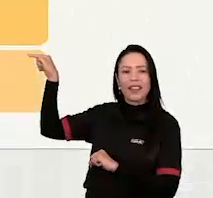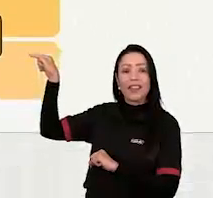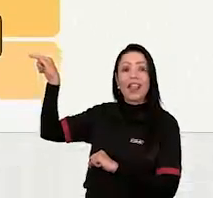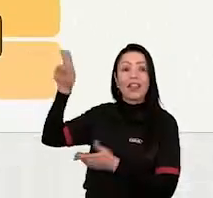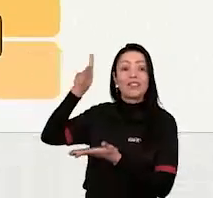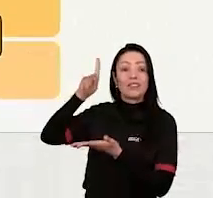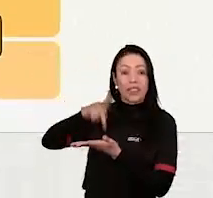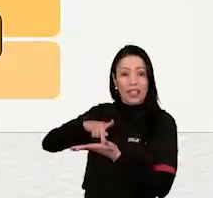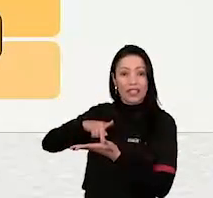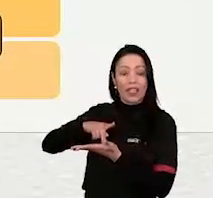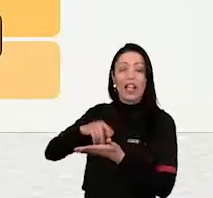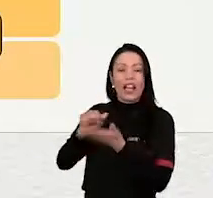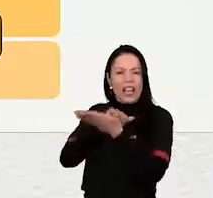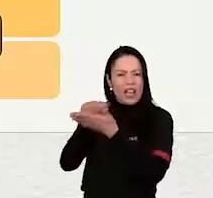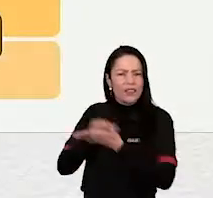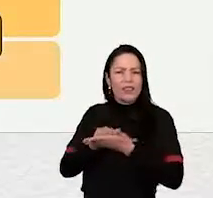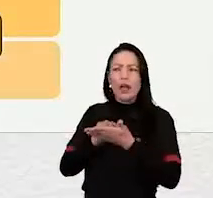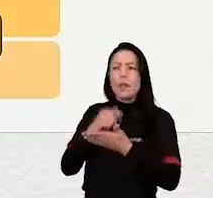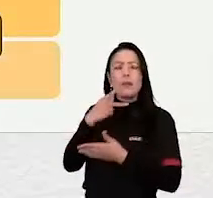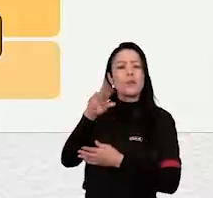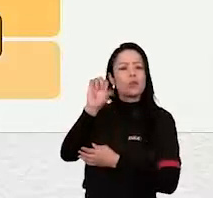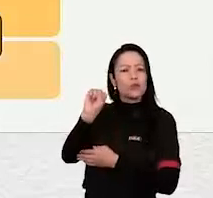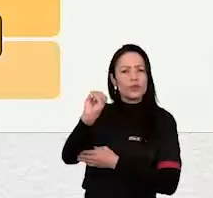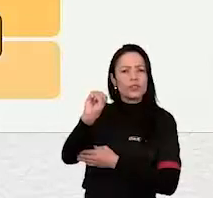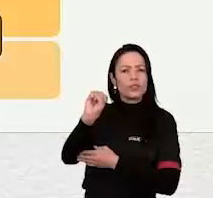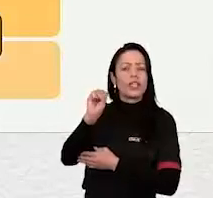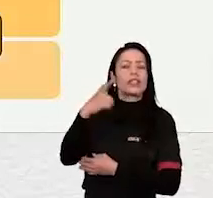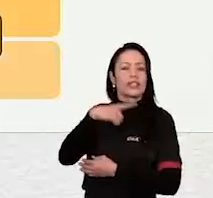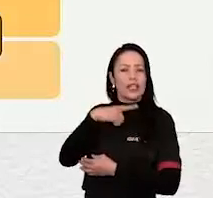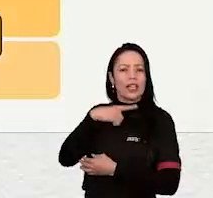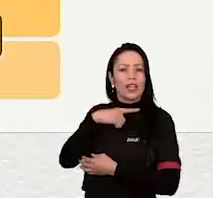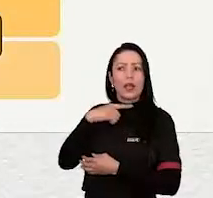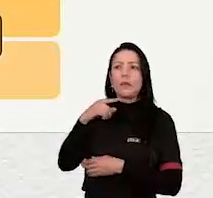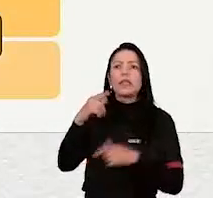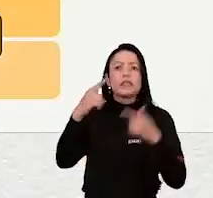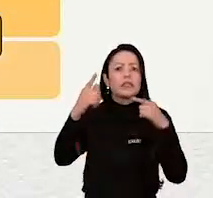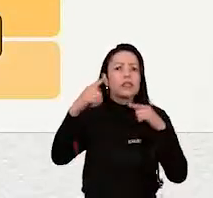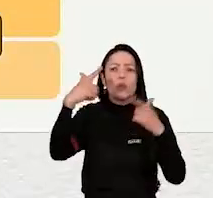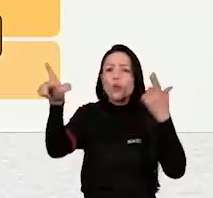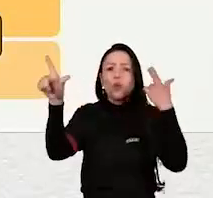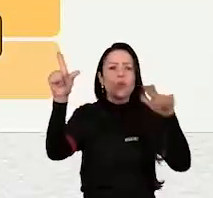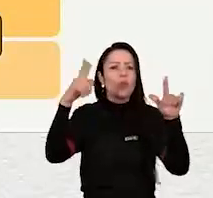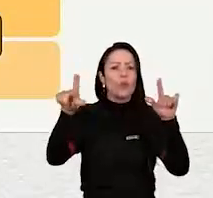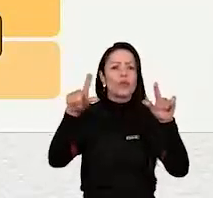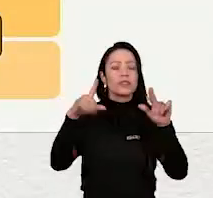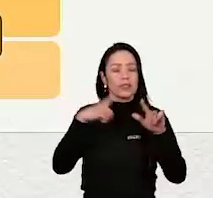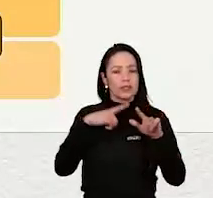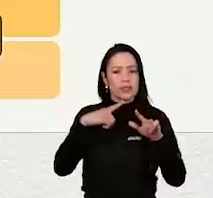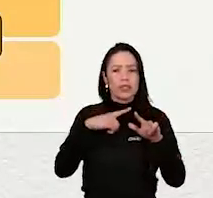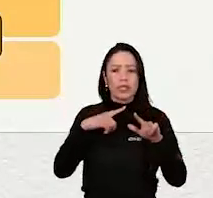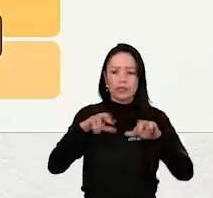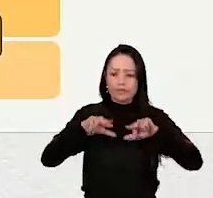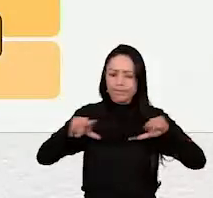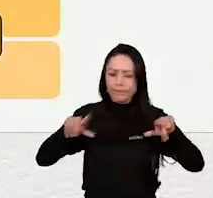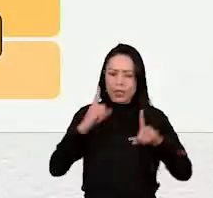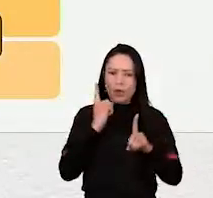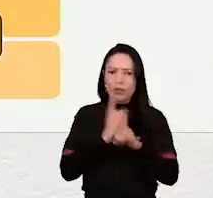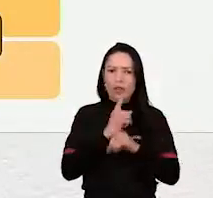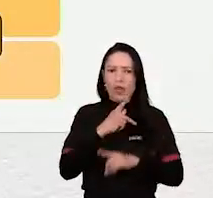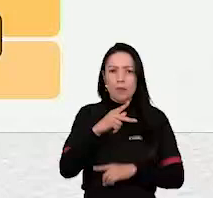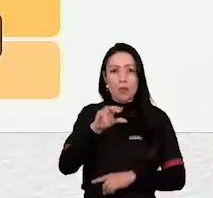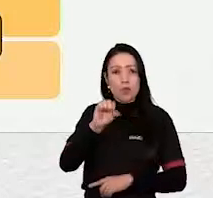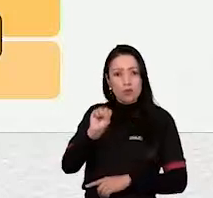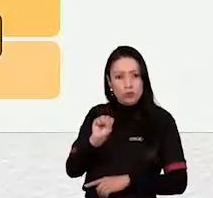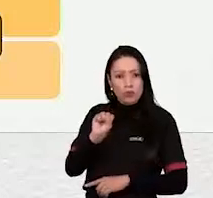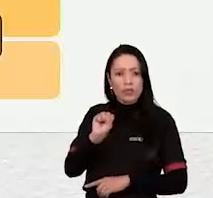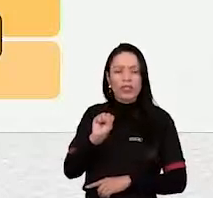que você lava e só vê pus. Mas e as outras vezes? Esses animais com pus, e aí está o grande erro de nós veterinários,